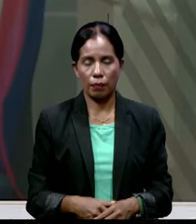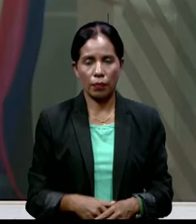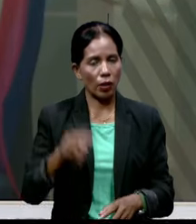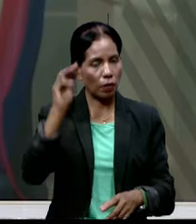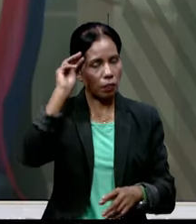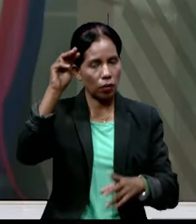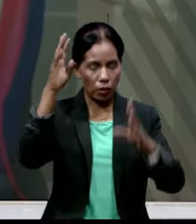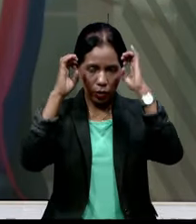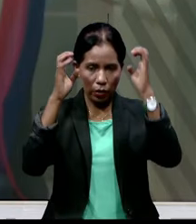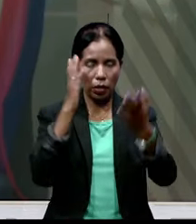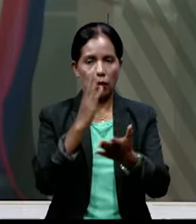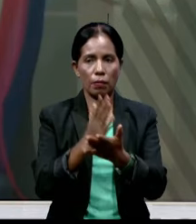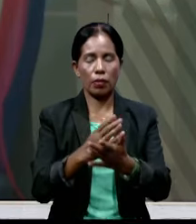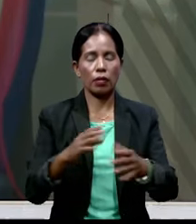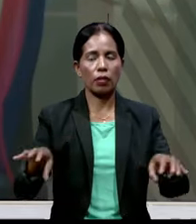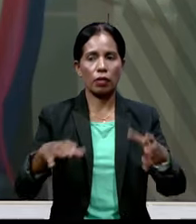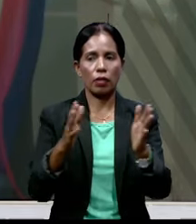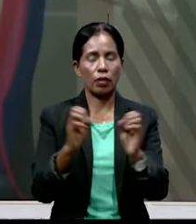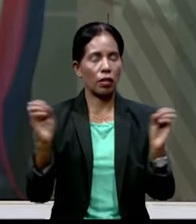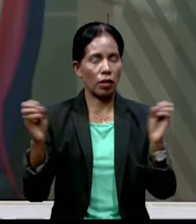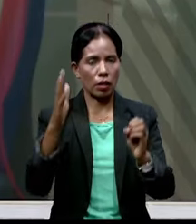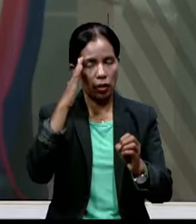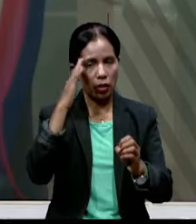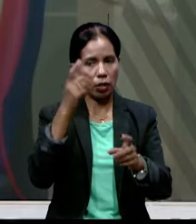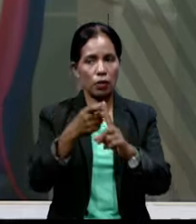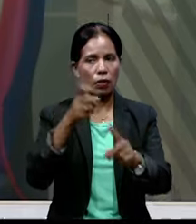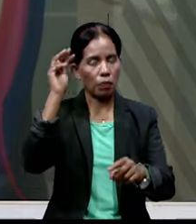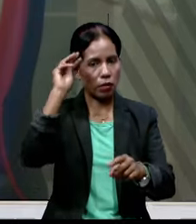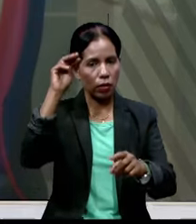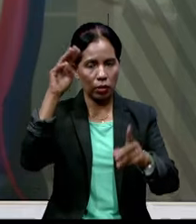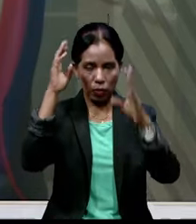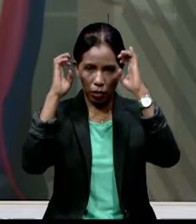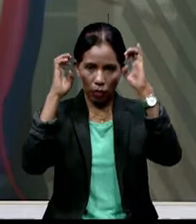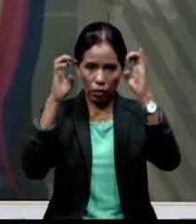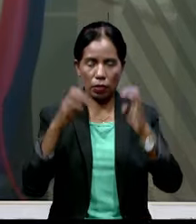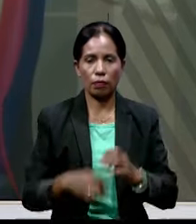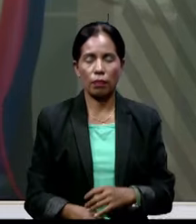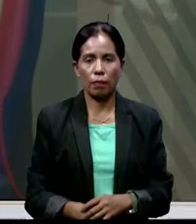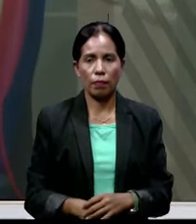Ministério da Educação se repara a classe paralelo Nebela e reconhecimento russo Ministério da Educação.